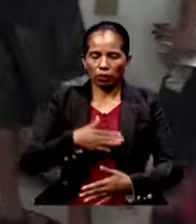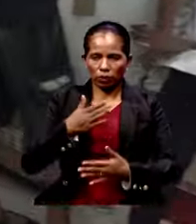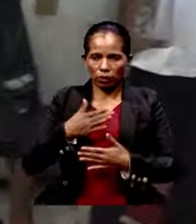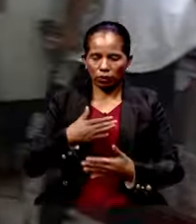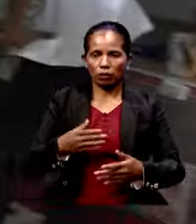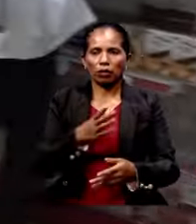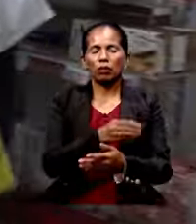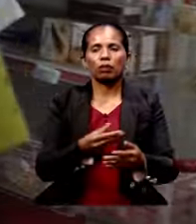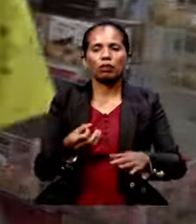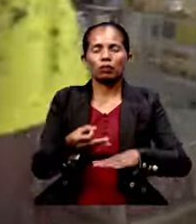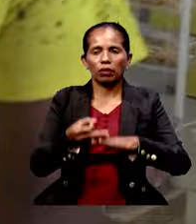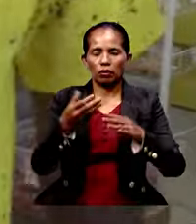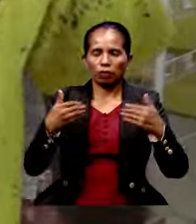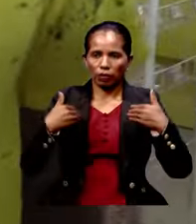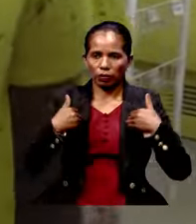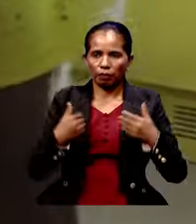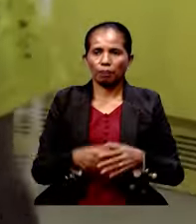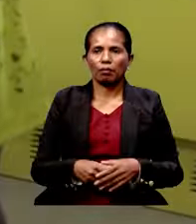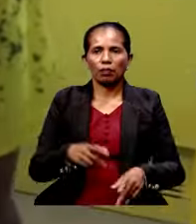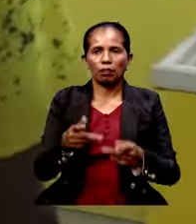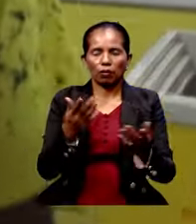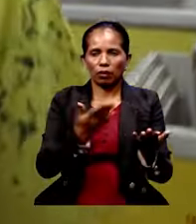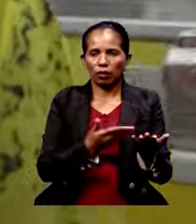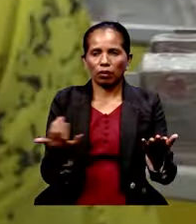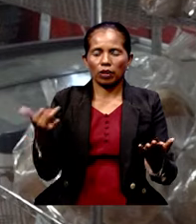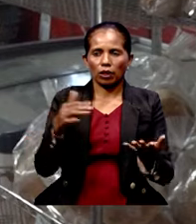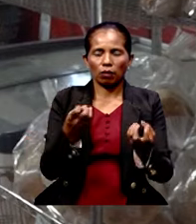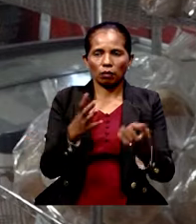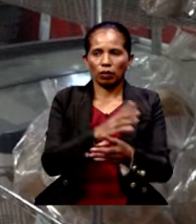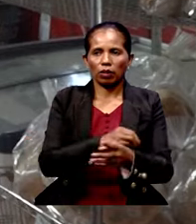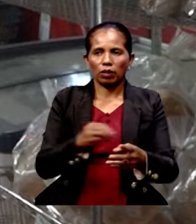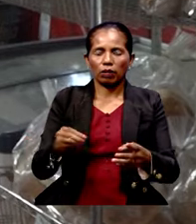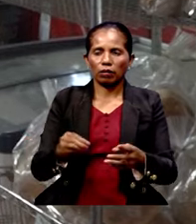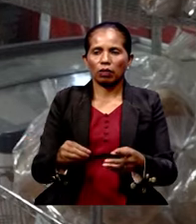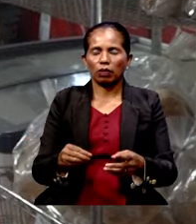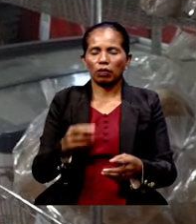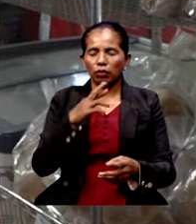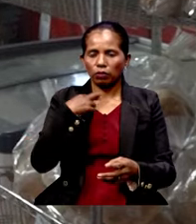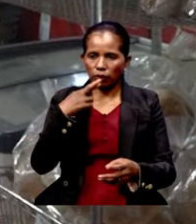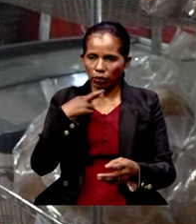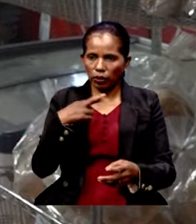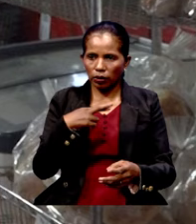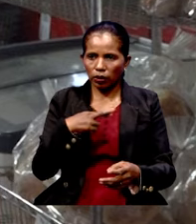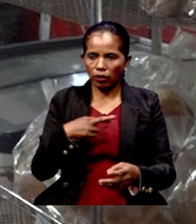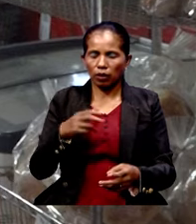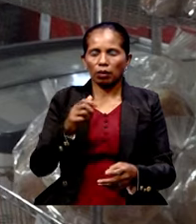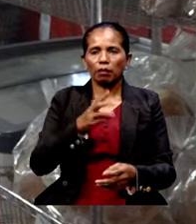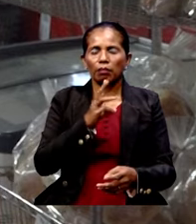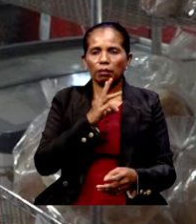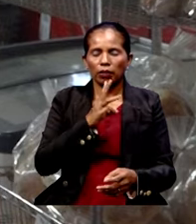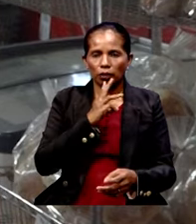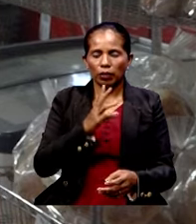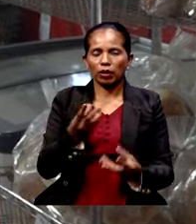beia Comprador sira maine sasang be masirola barak ane sang mano Victoria Aqua, depois